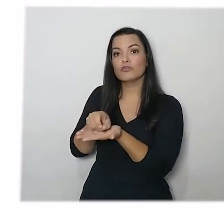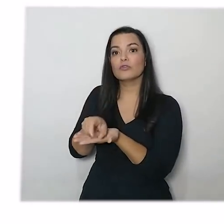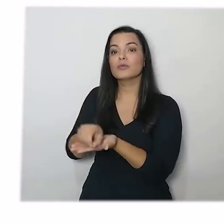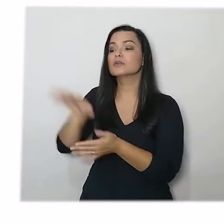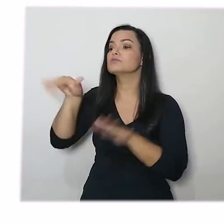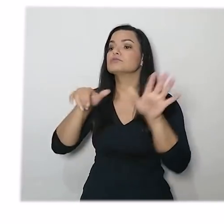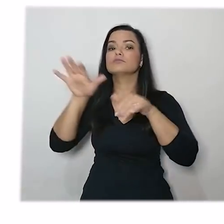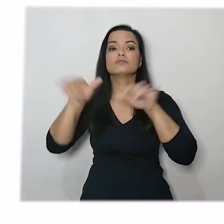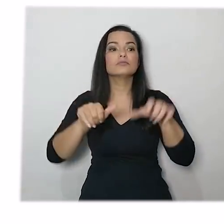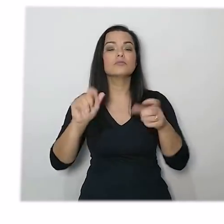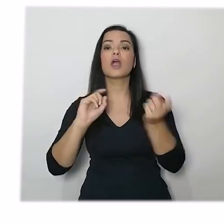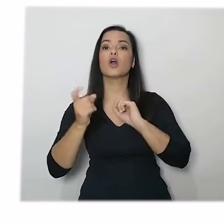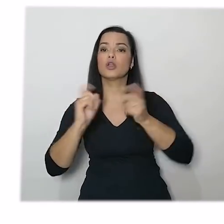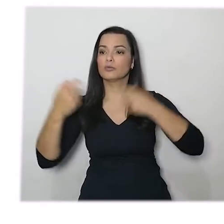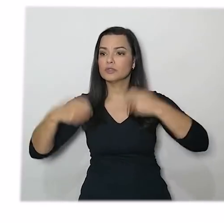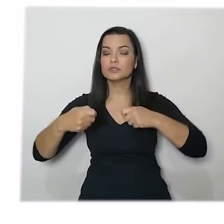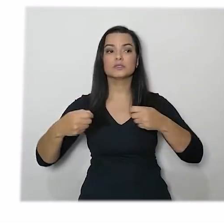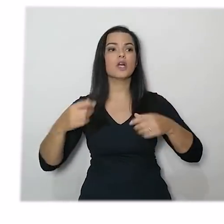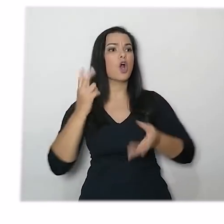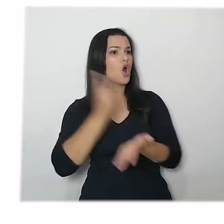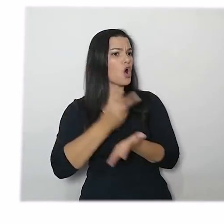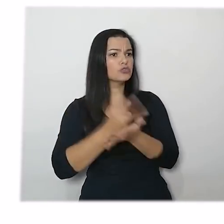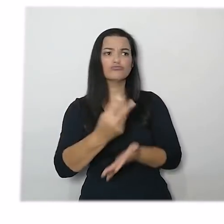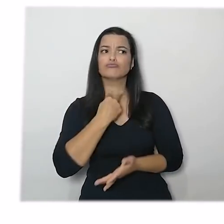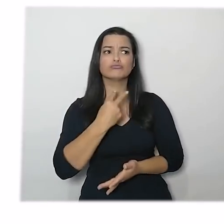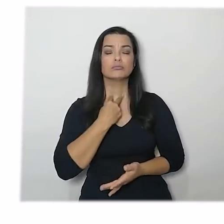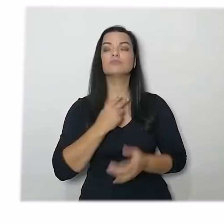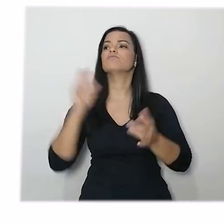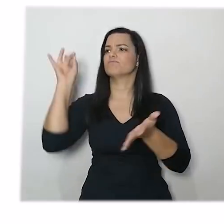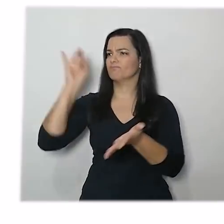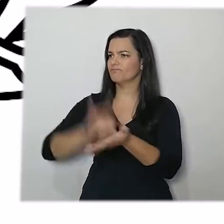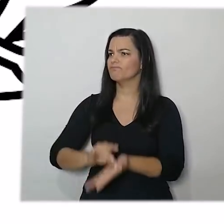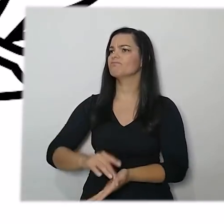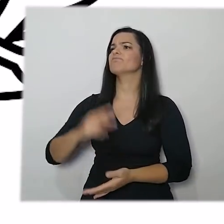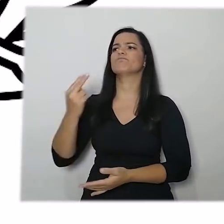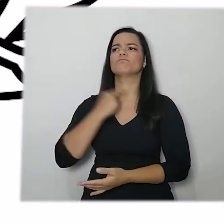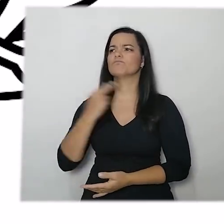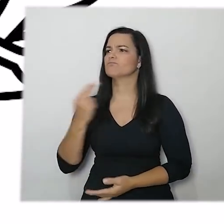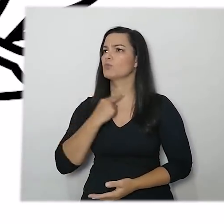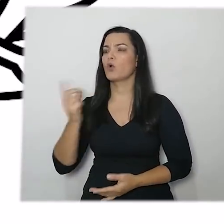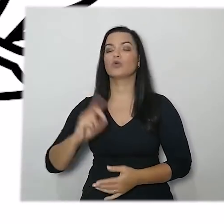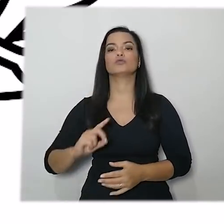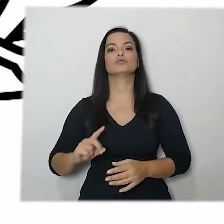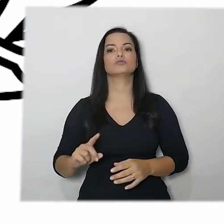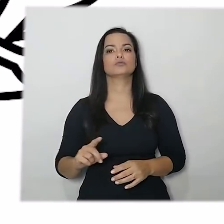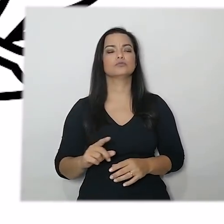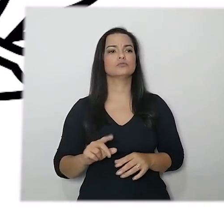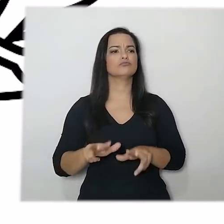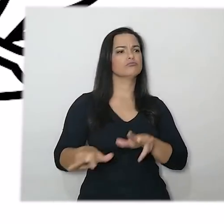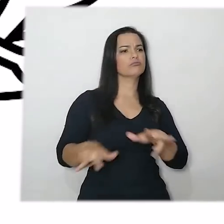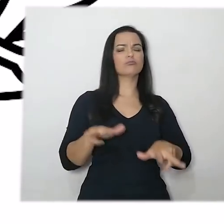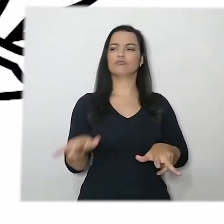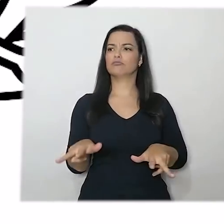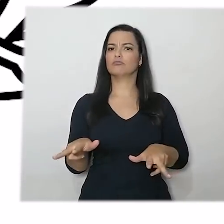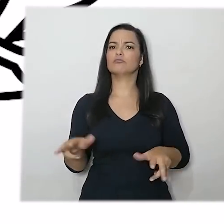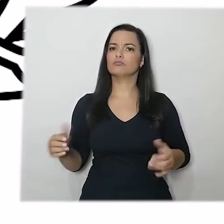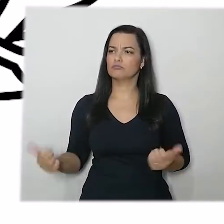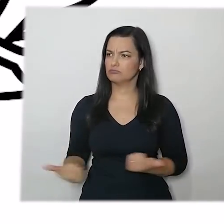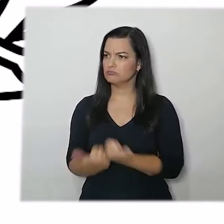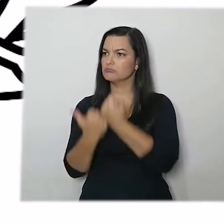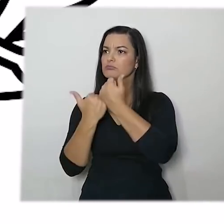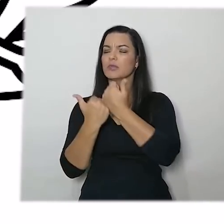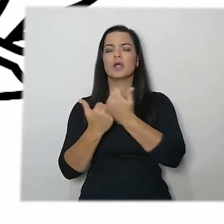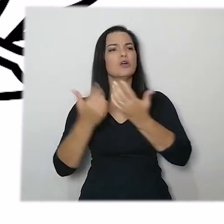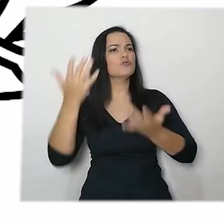Isso não pode continuar! Não pode não, apoiava o camaleão. É um desaforo! A